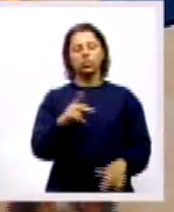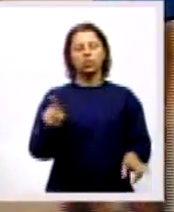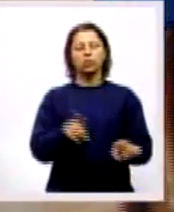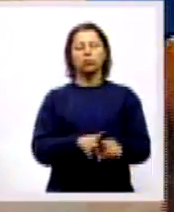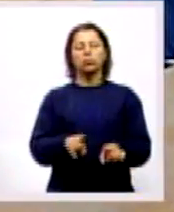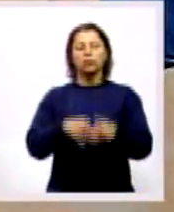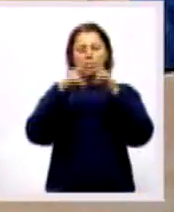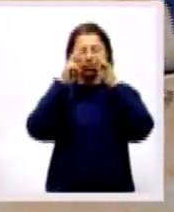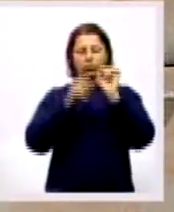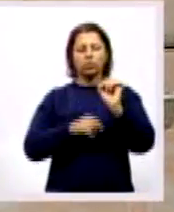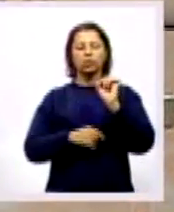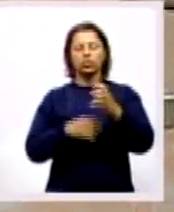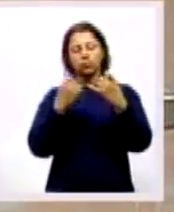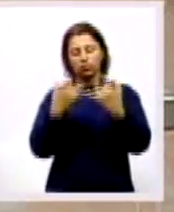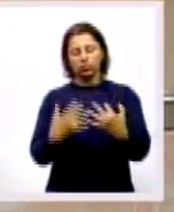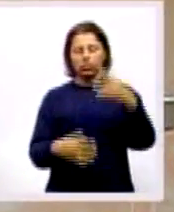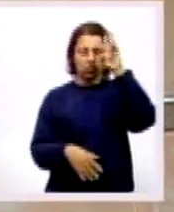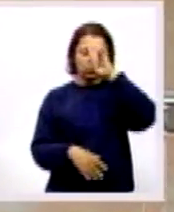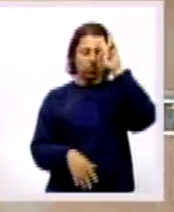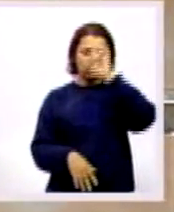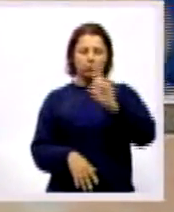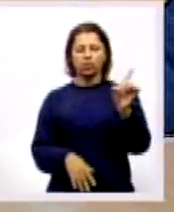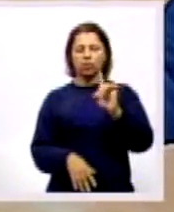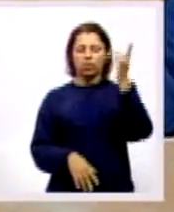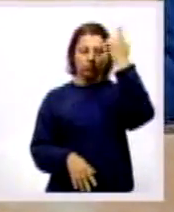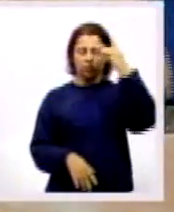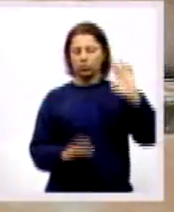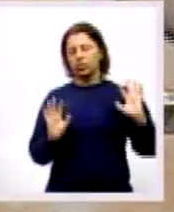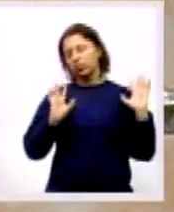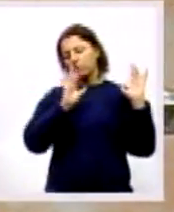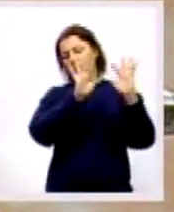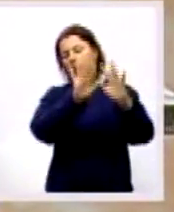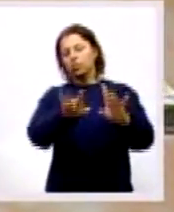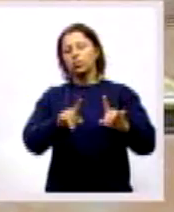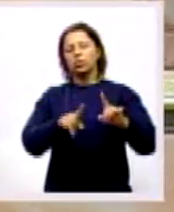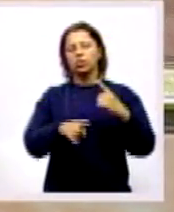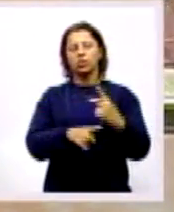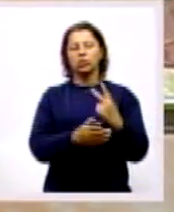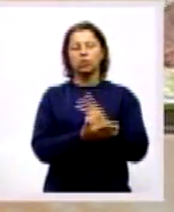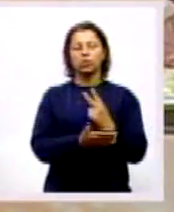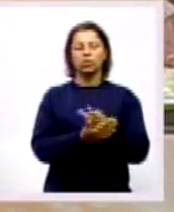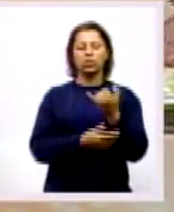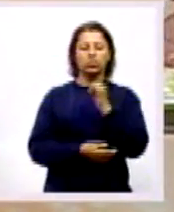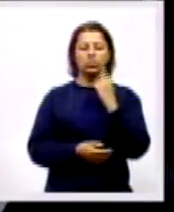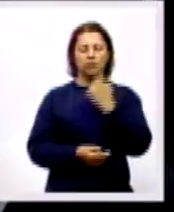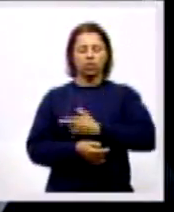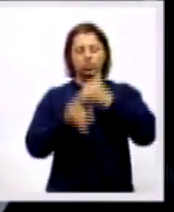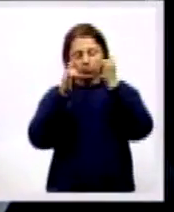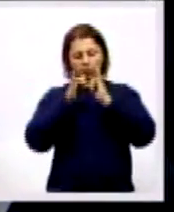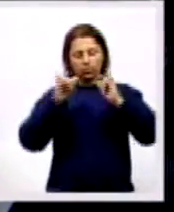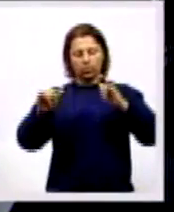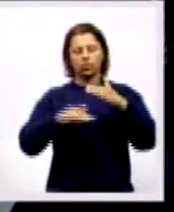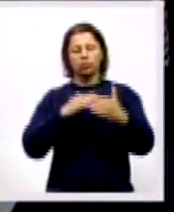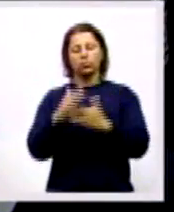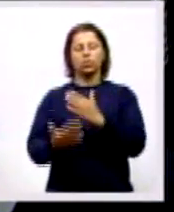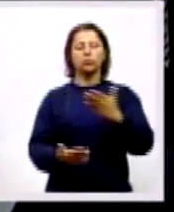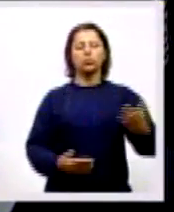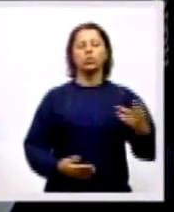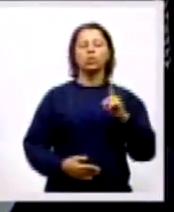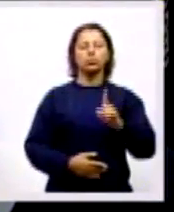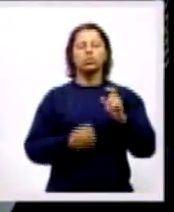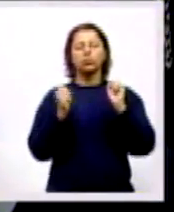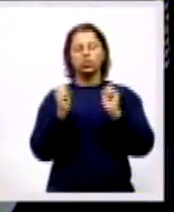Veja bem que esse discurso não é um discurso para a multidão. Muito embora nós proclamamos essa palavra aqui para todos, você